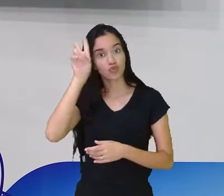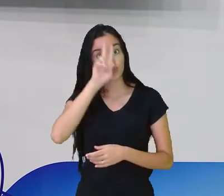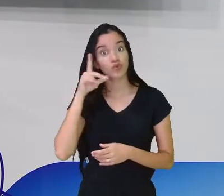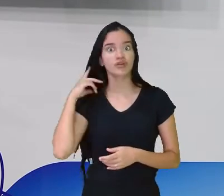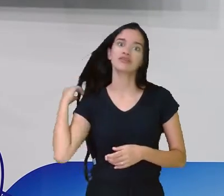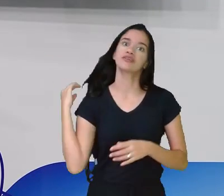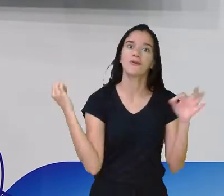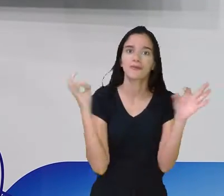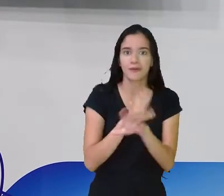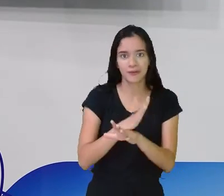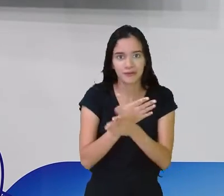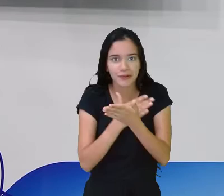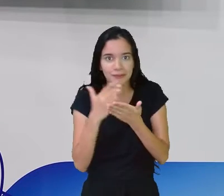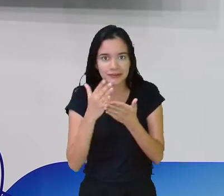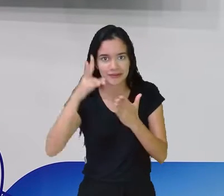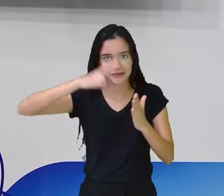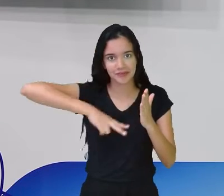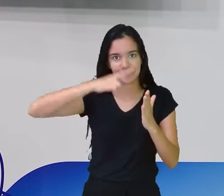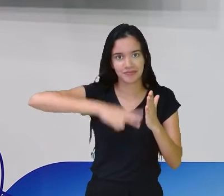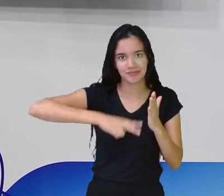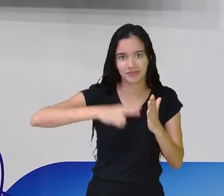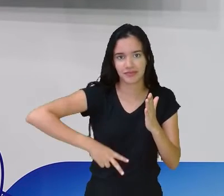Estão prontos para começar a leitura? Vamos lá.